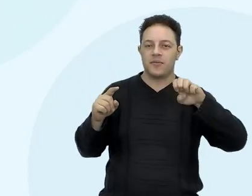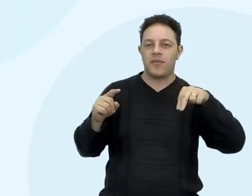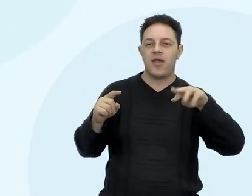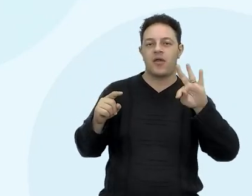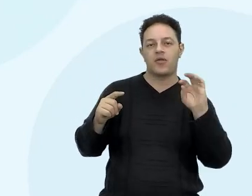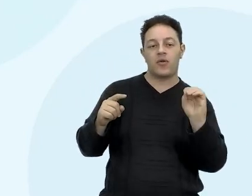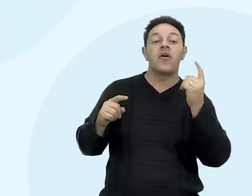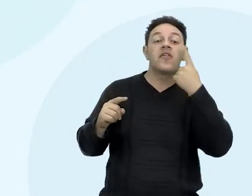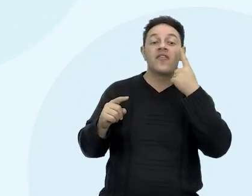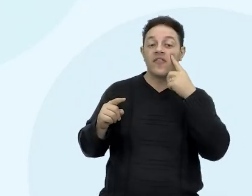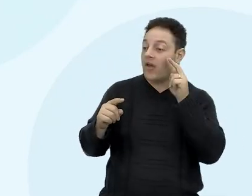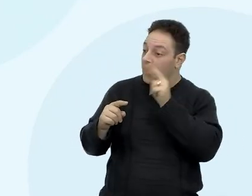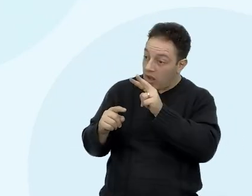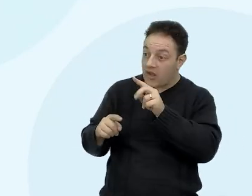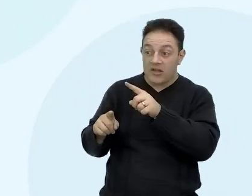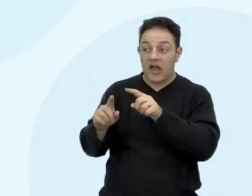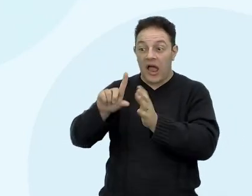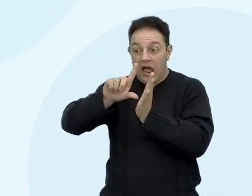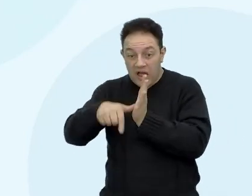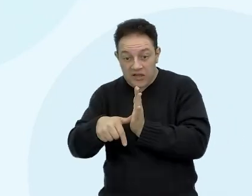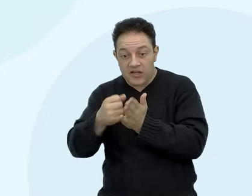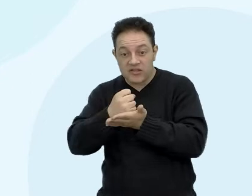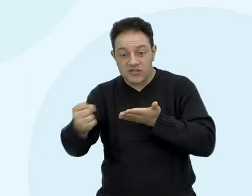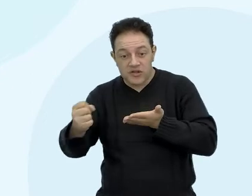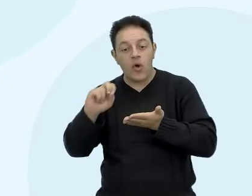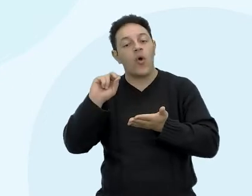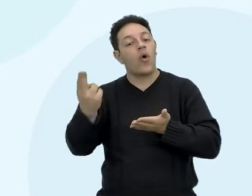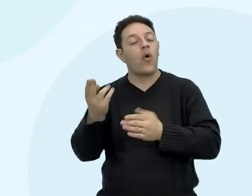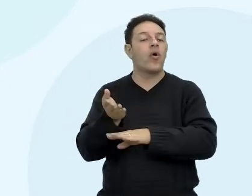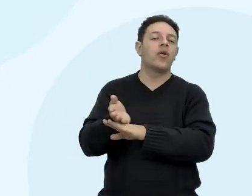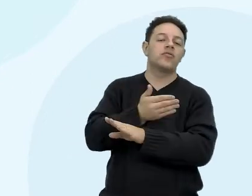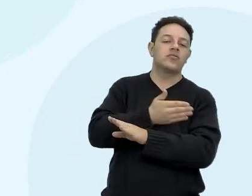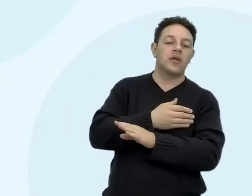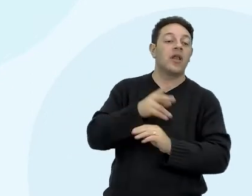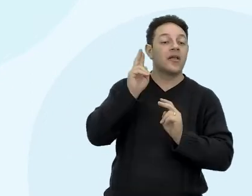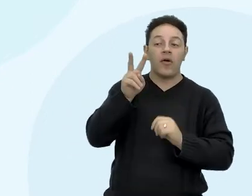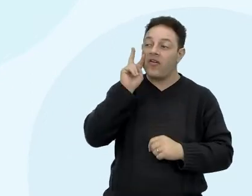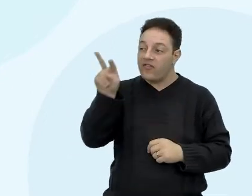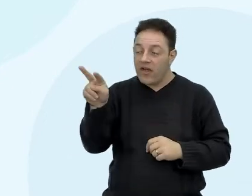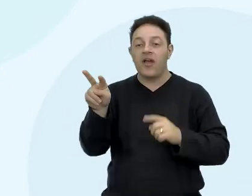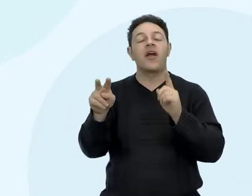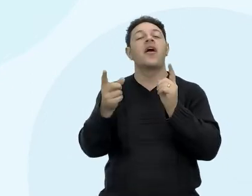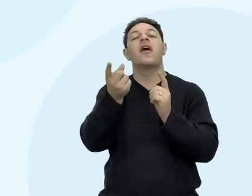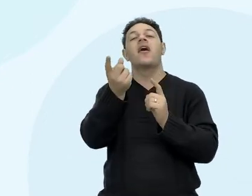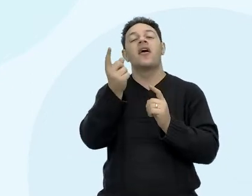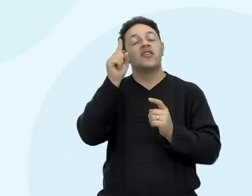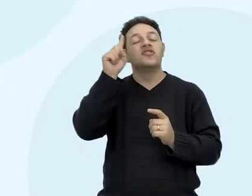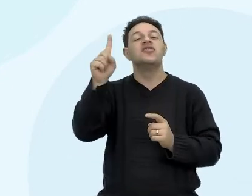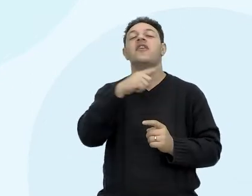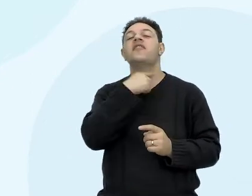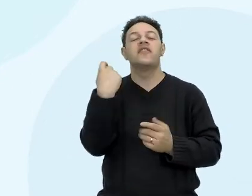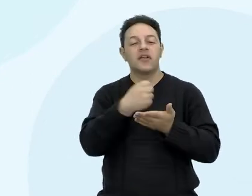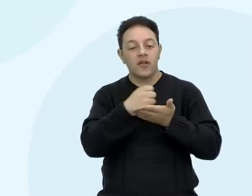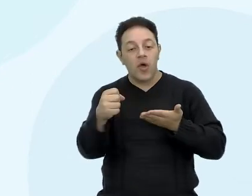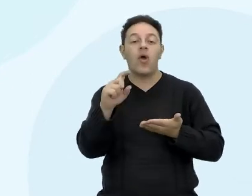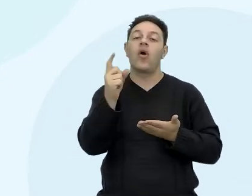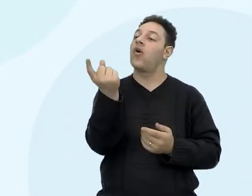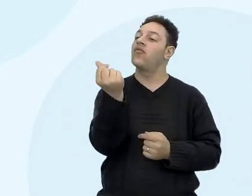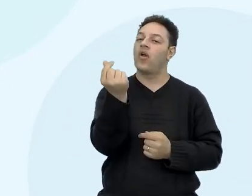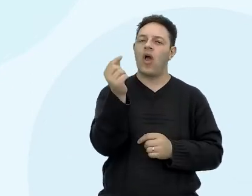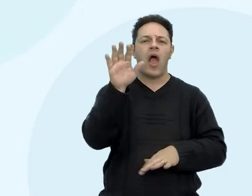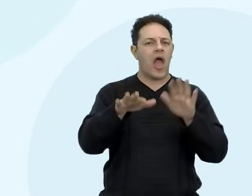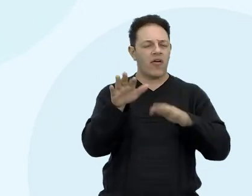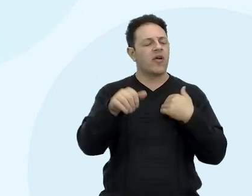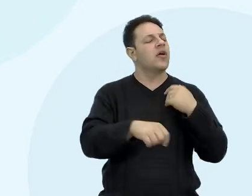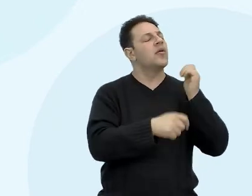se a gente está atrasado ou não. Eu sempre olho o vencimento e o valor. Porque aí se vier um valor muito absurdo do que eu